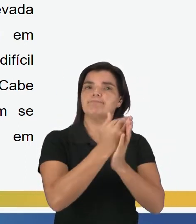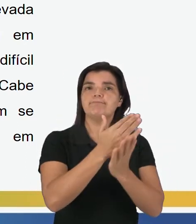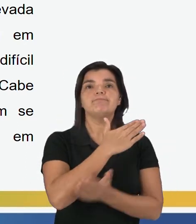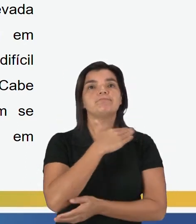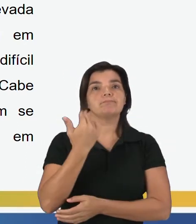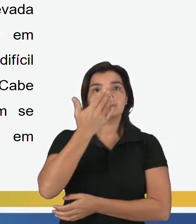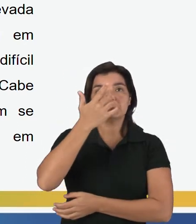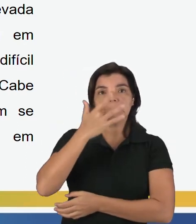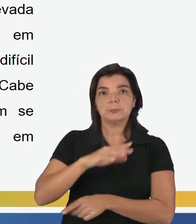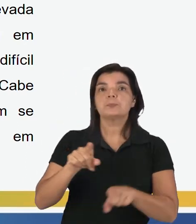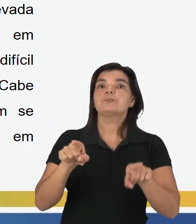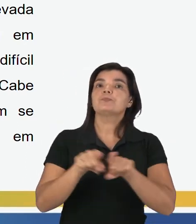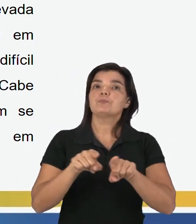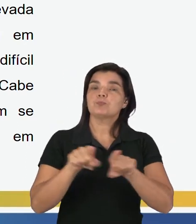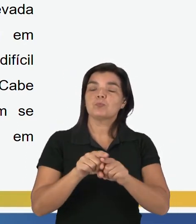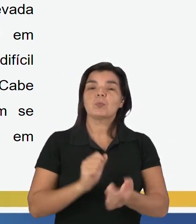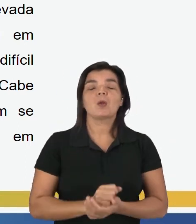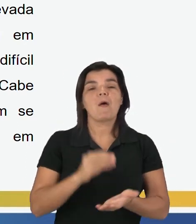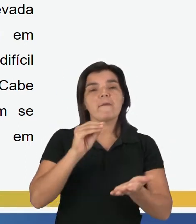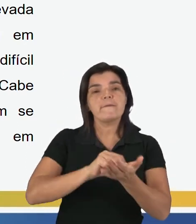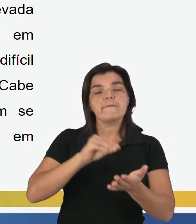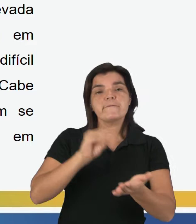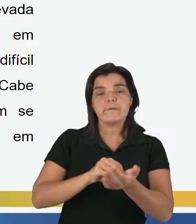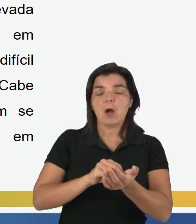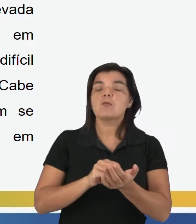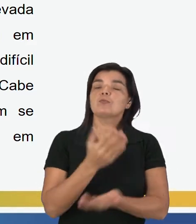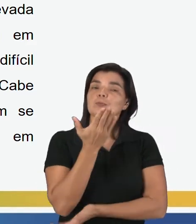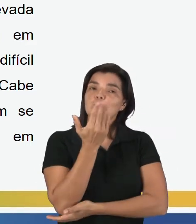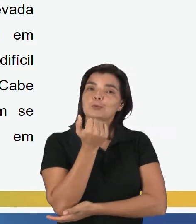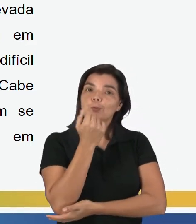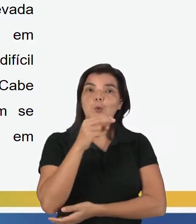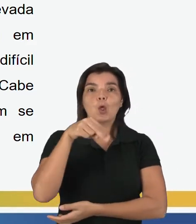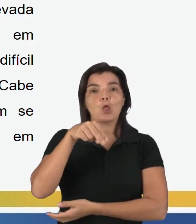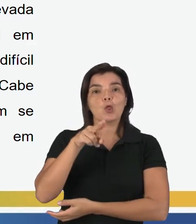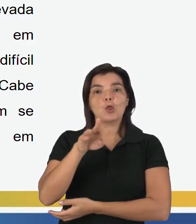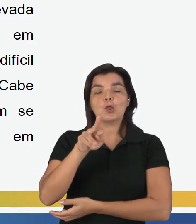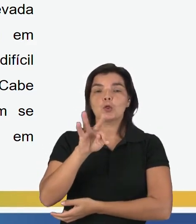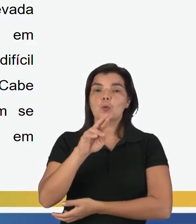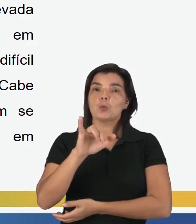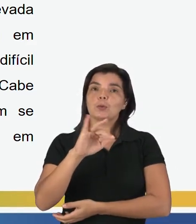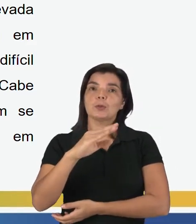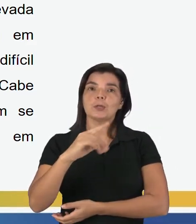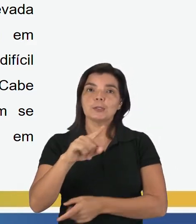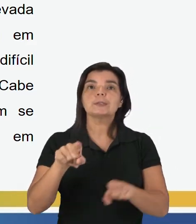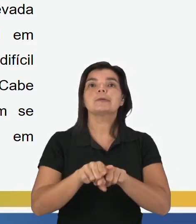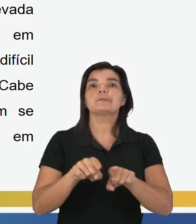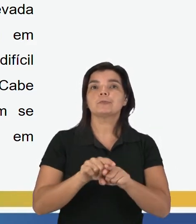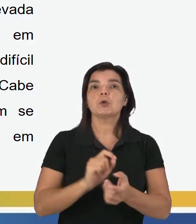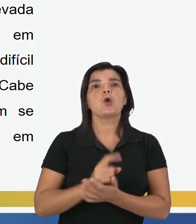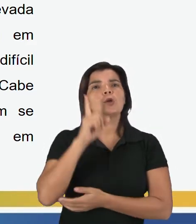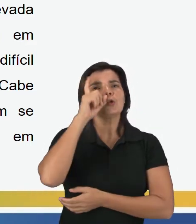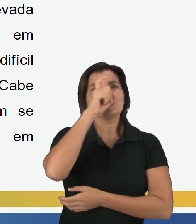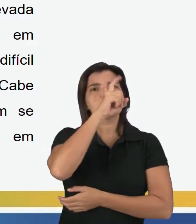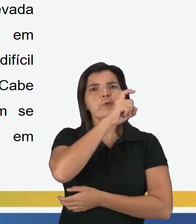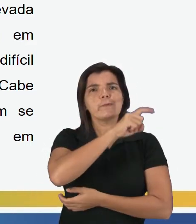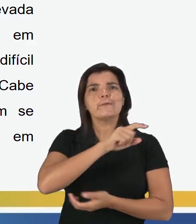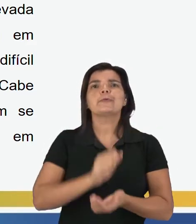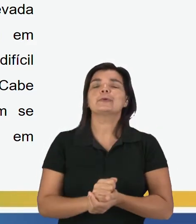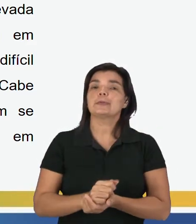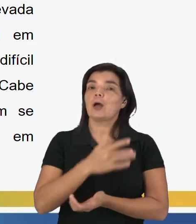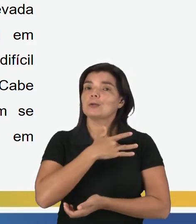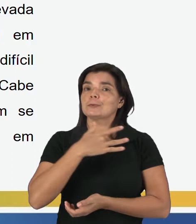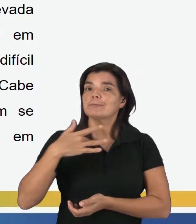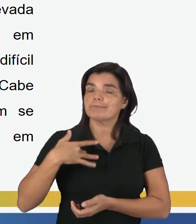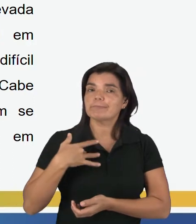de mortalidade infantil em razão da subnutrição e do difícil acesso à